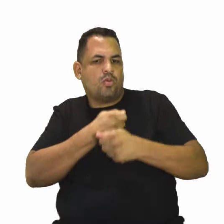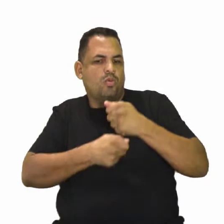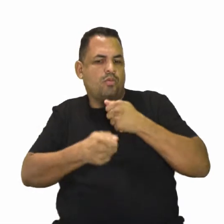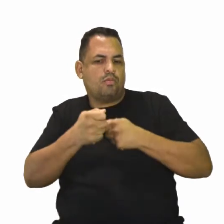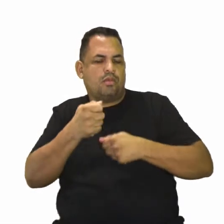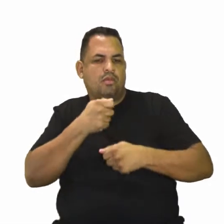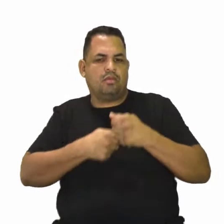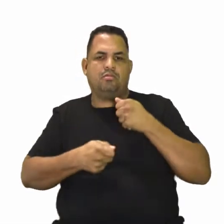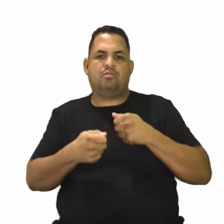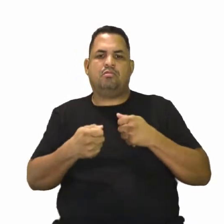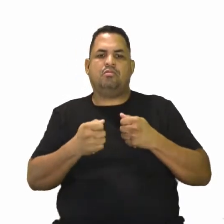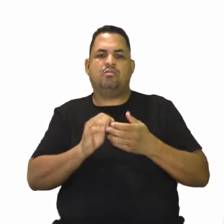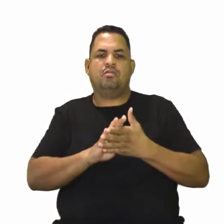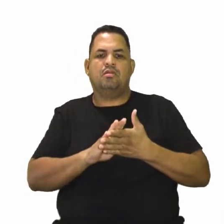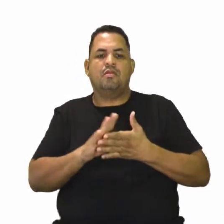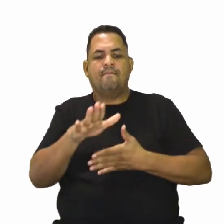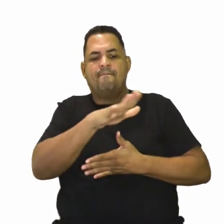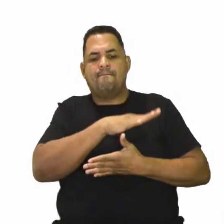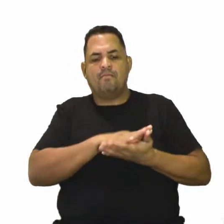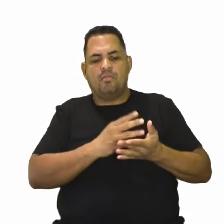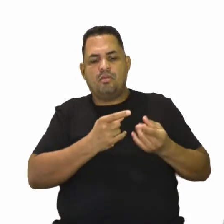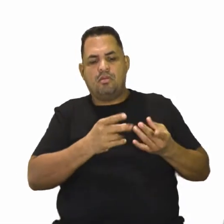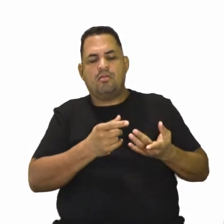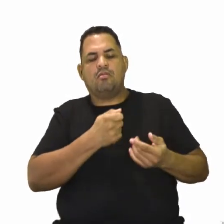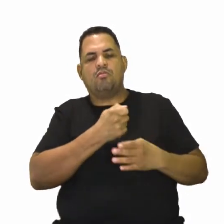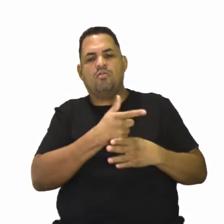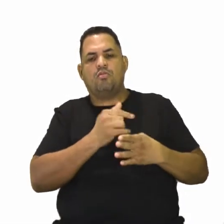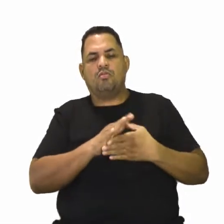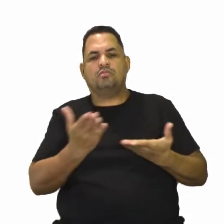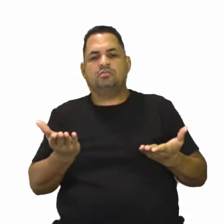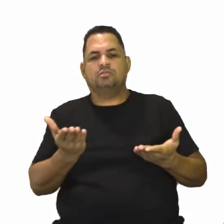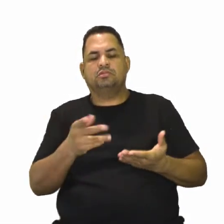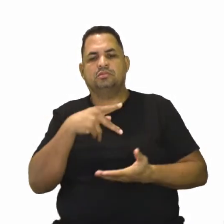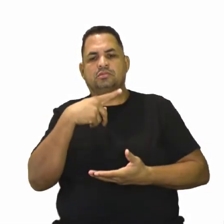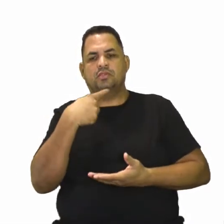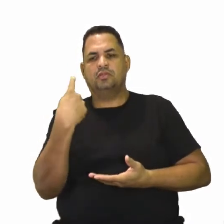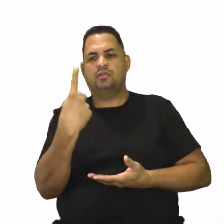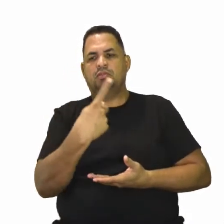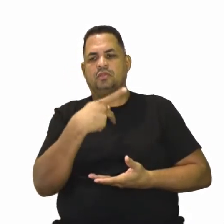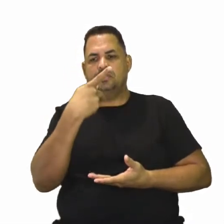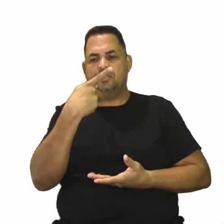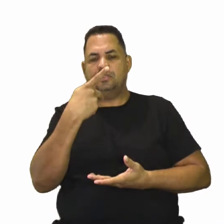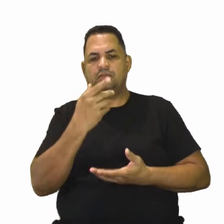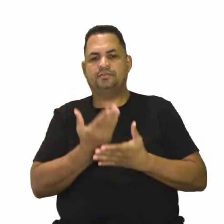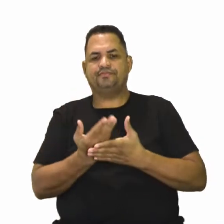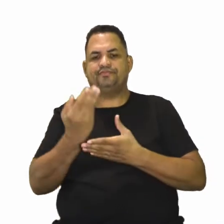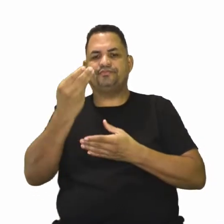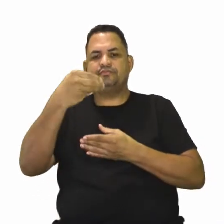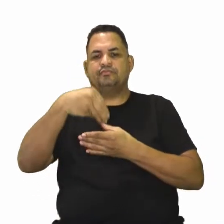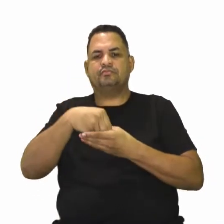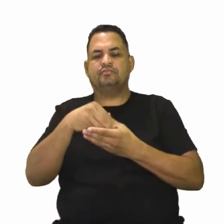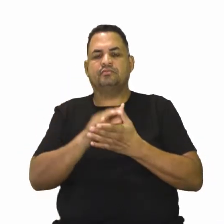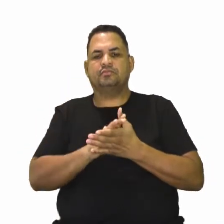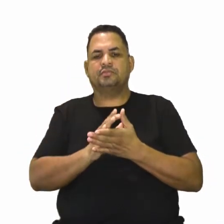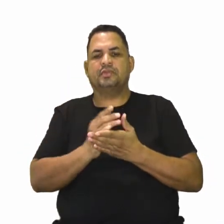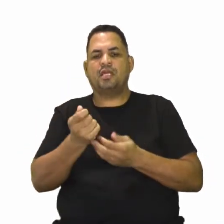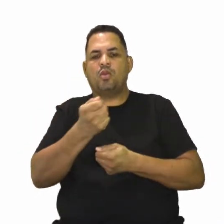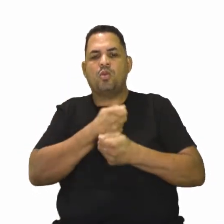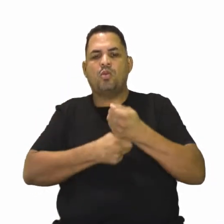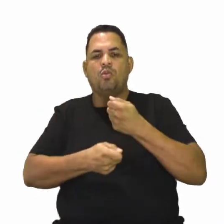Pessoal, quando nós falamos de economia de mercado, nós estamos falando dessa economia